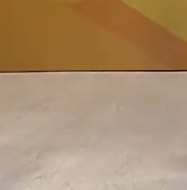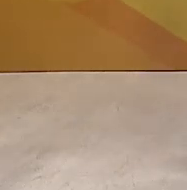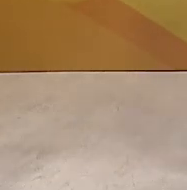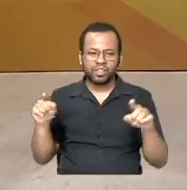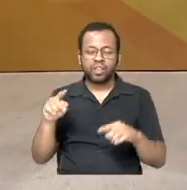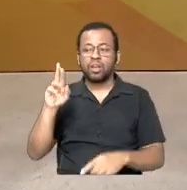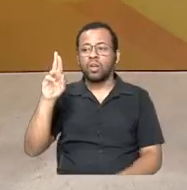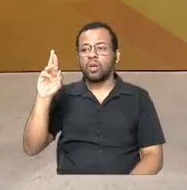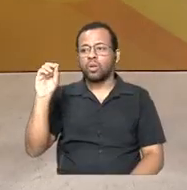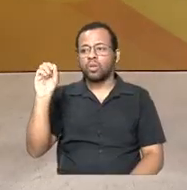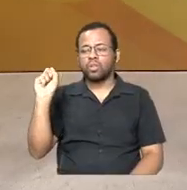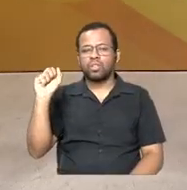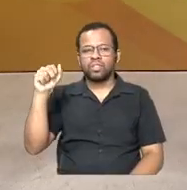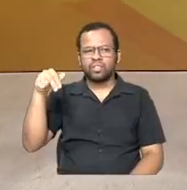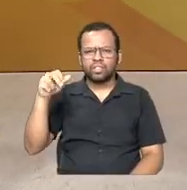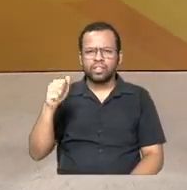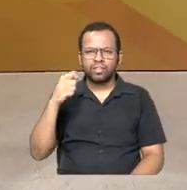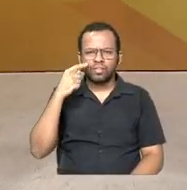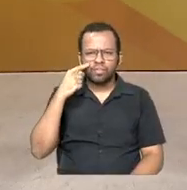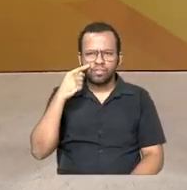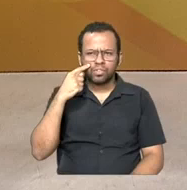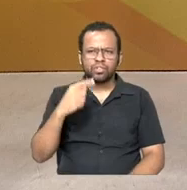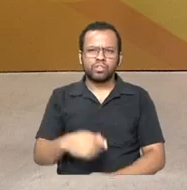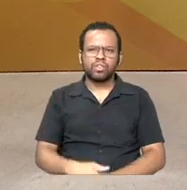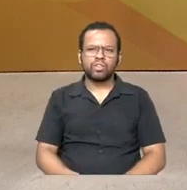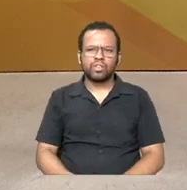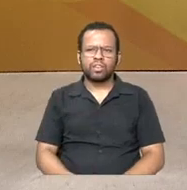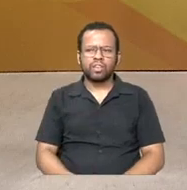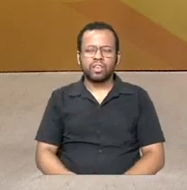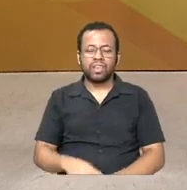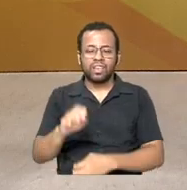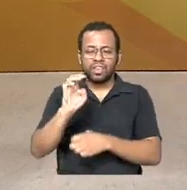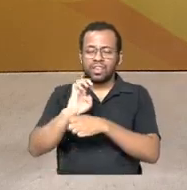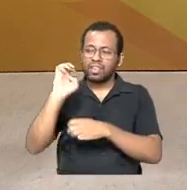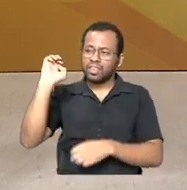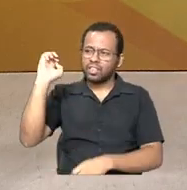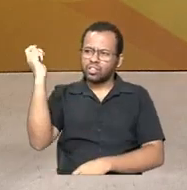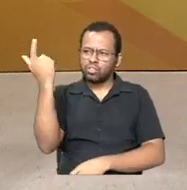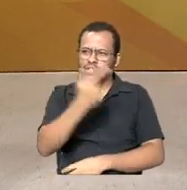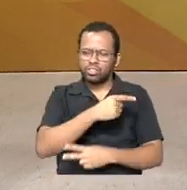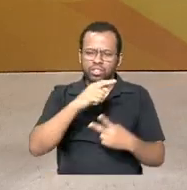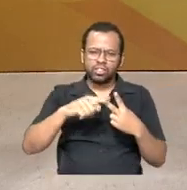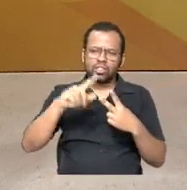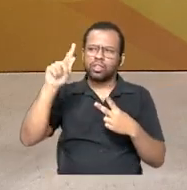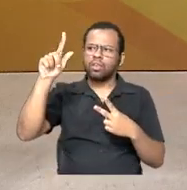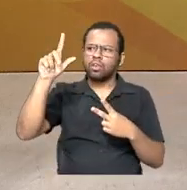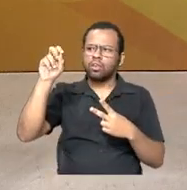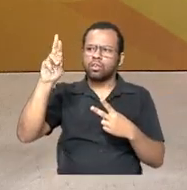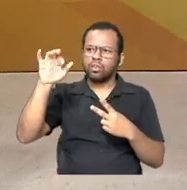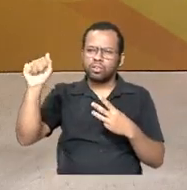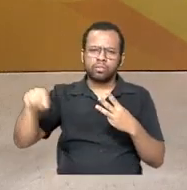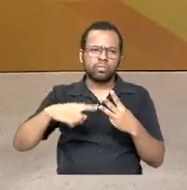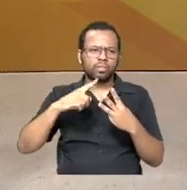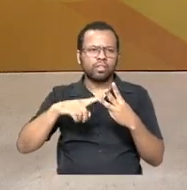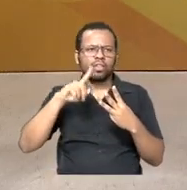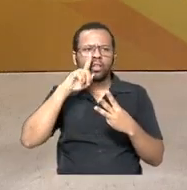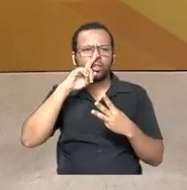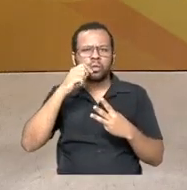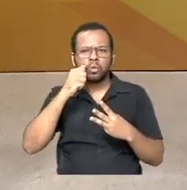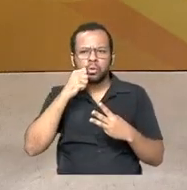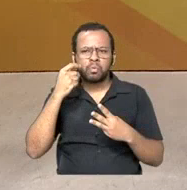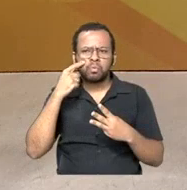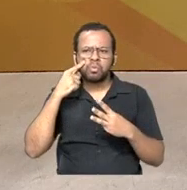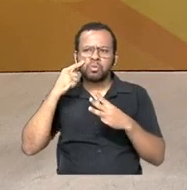Rosana mas presta atenção Estância glória e Aracaju a nossa